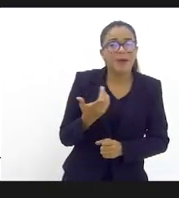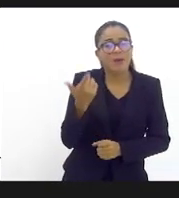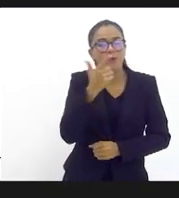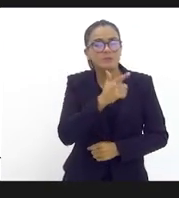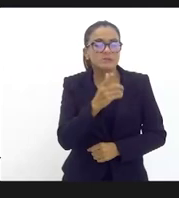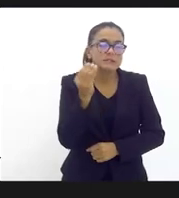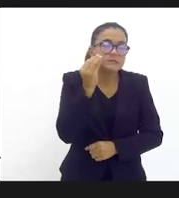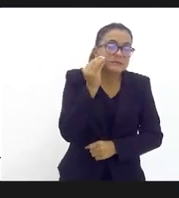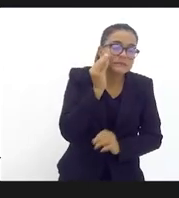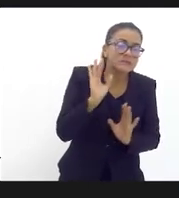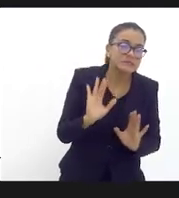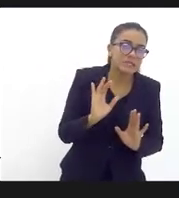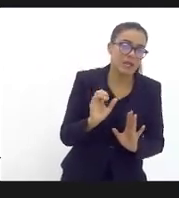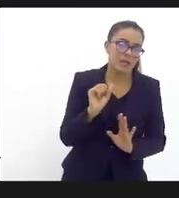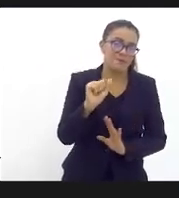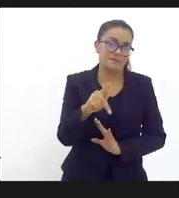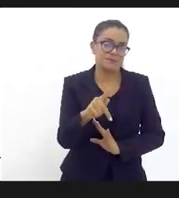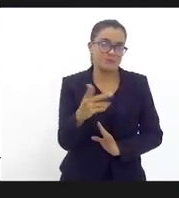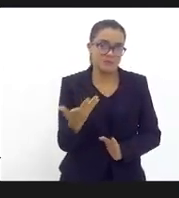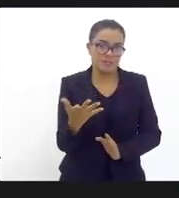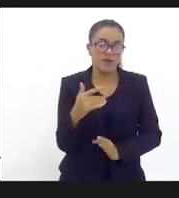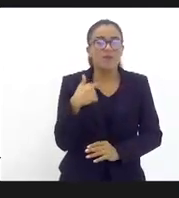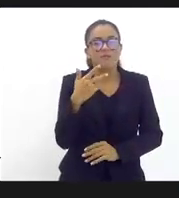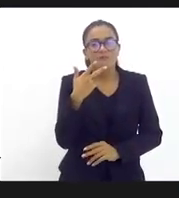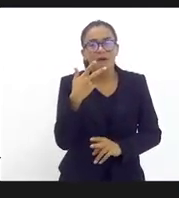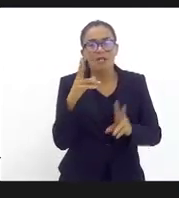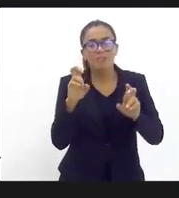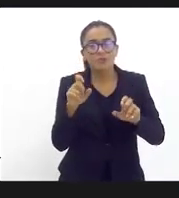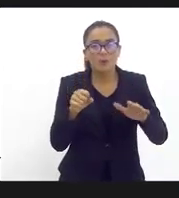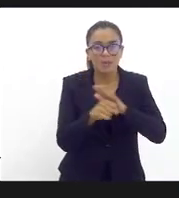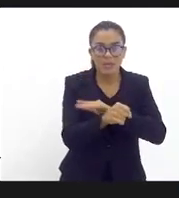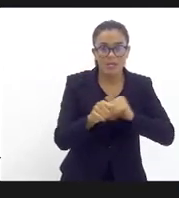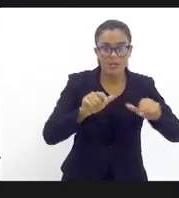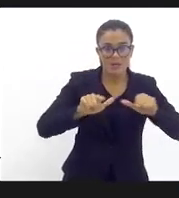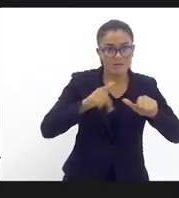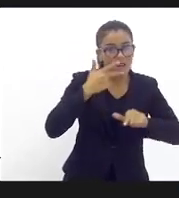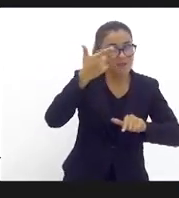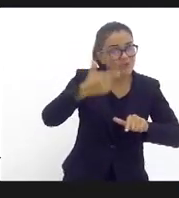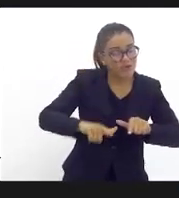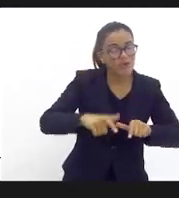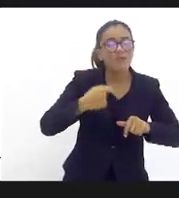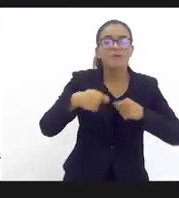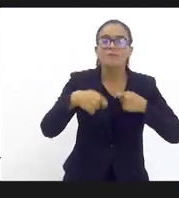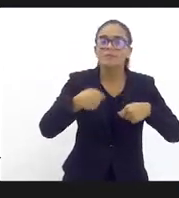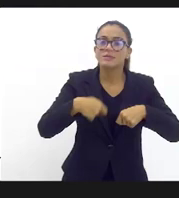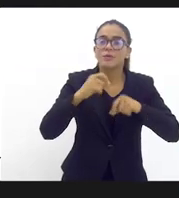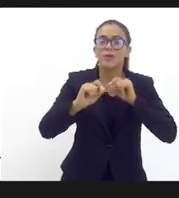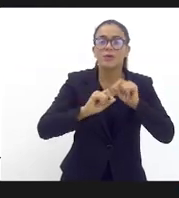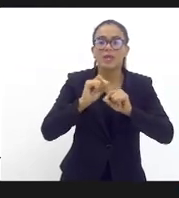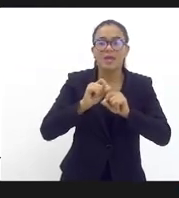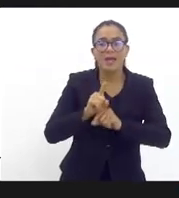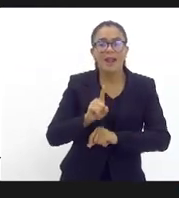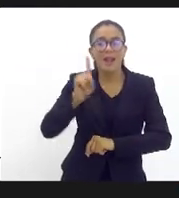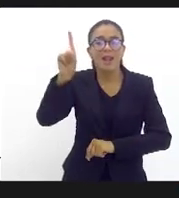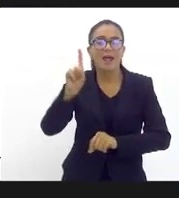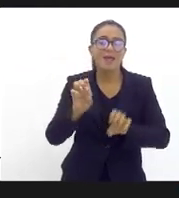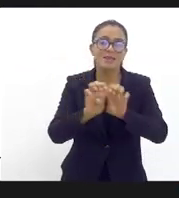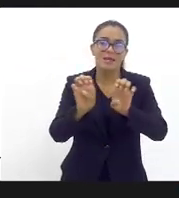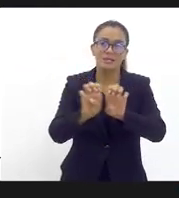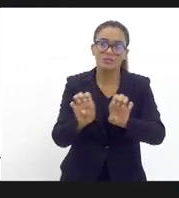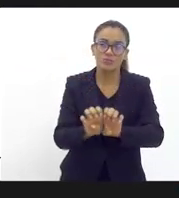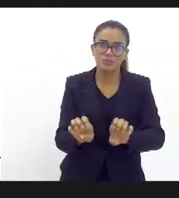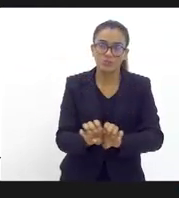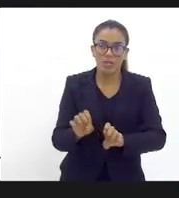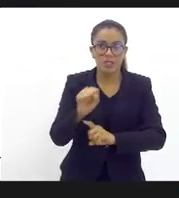tentar chegar à aposentadoria. Então, quando a gente fala de empregabilidade, vou falar mais uma vez, a gente precisa bater lá na estrutura